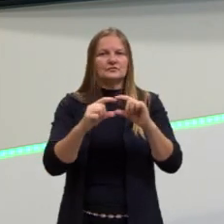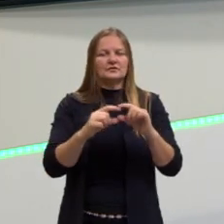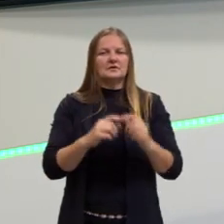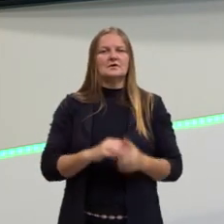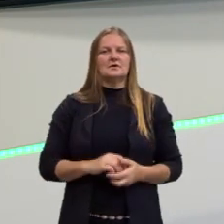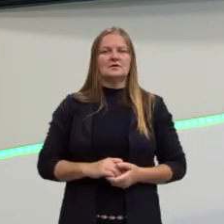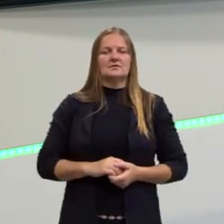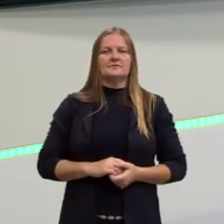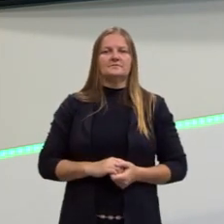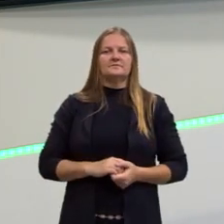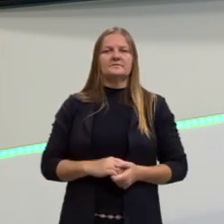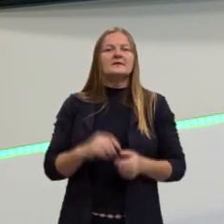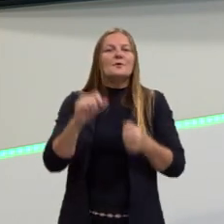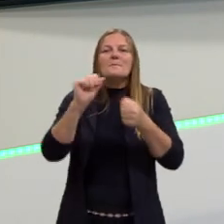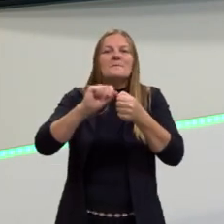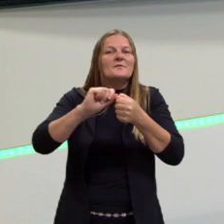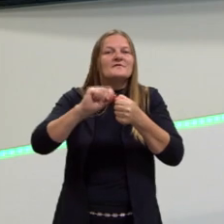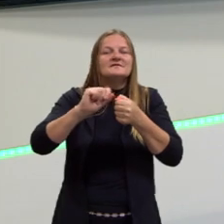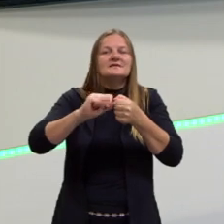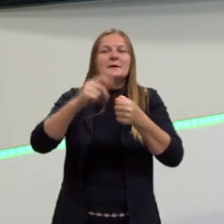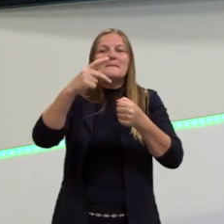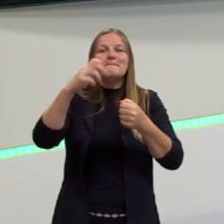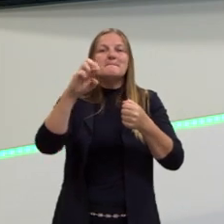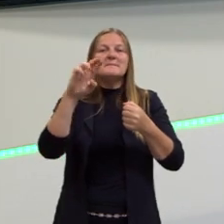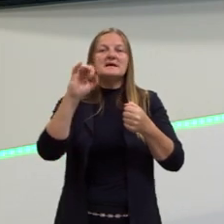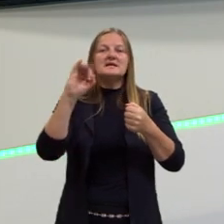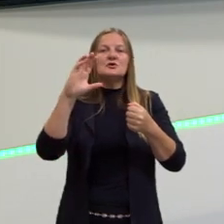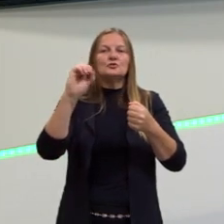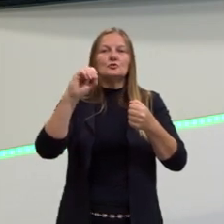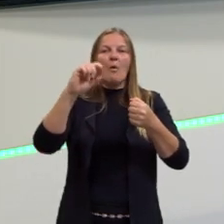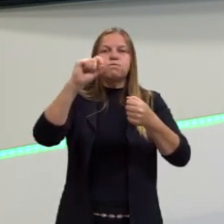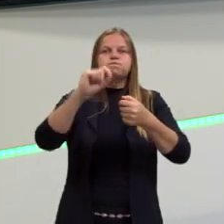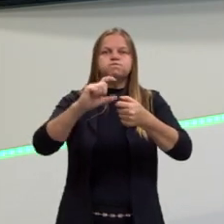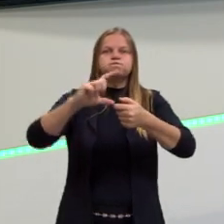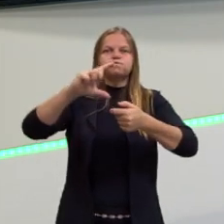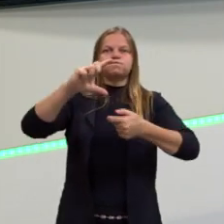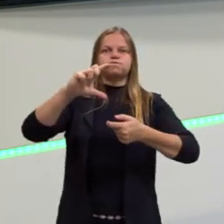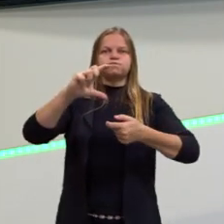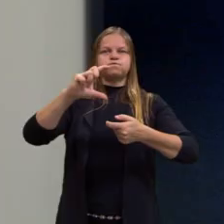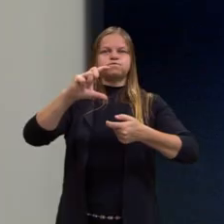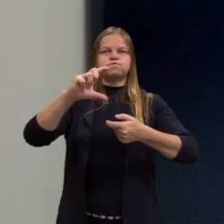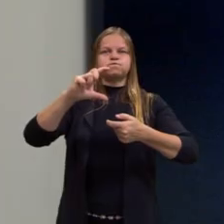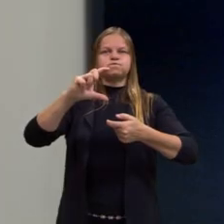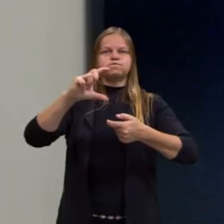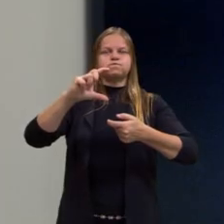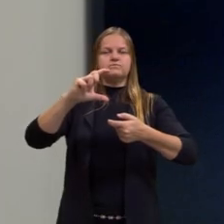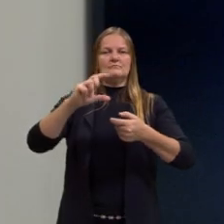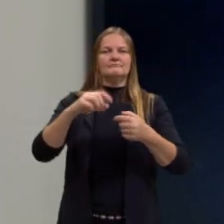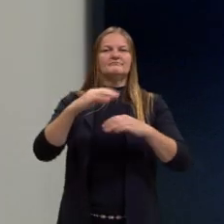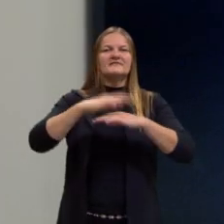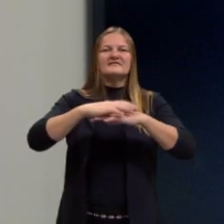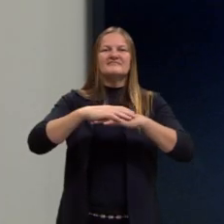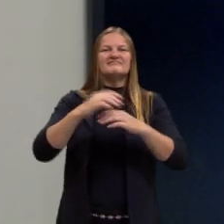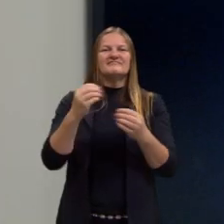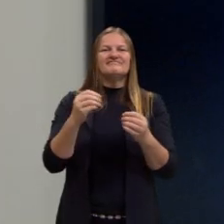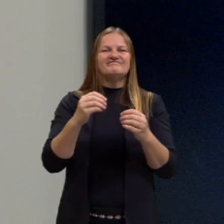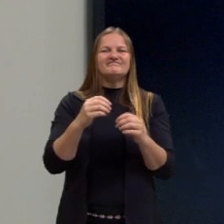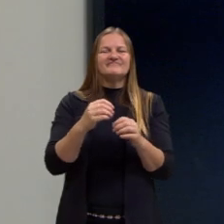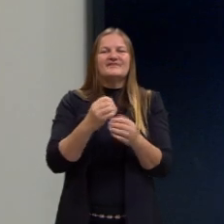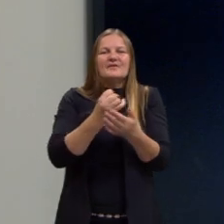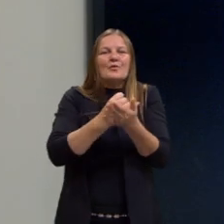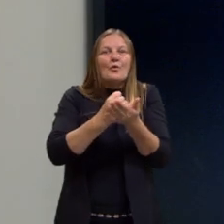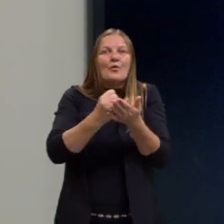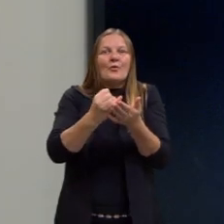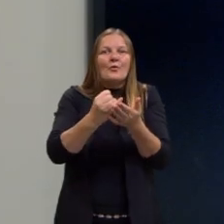e eu não posso fazer um período inteiro para mim a conclusão porque se eu construo um período inteiro começou